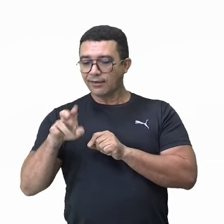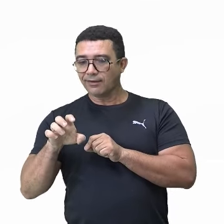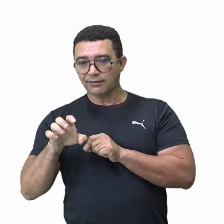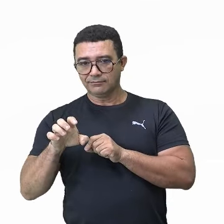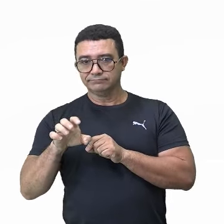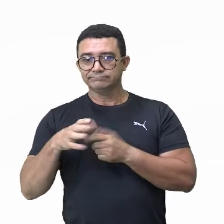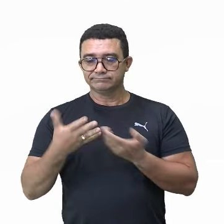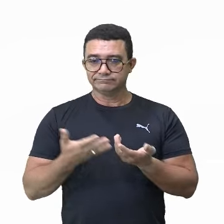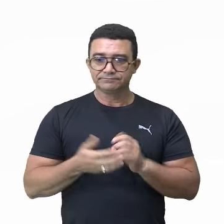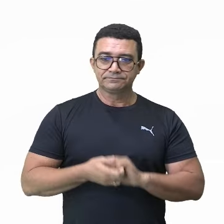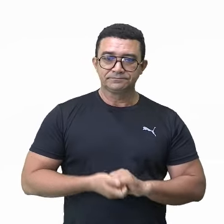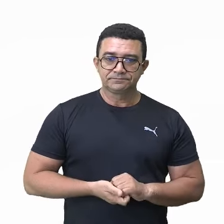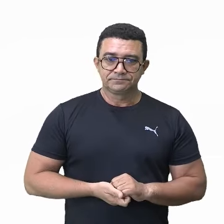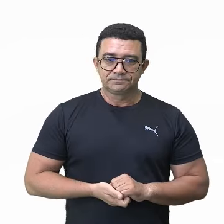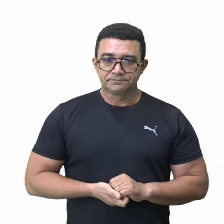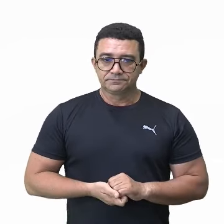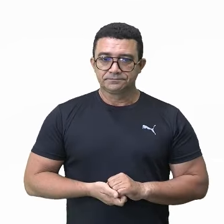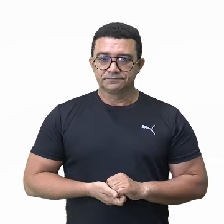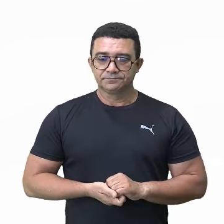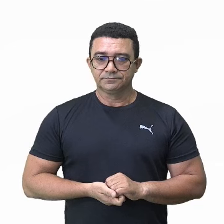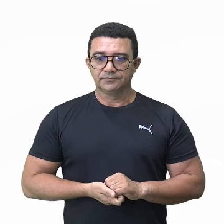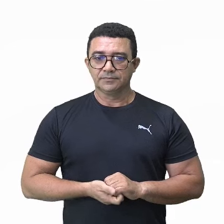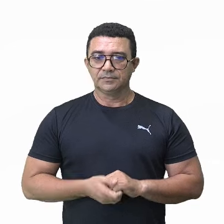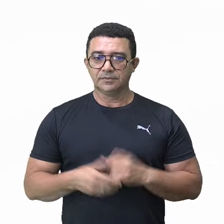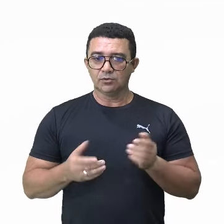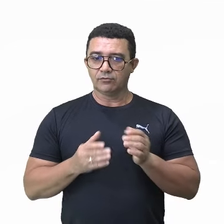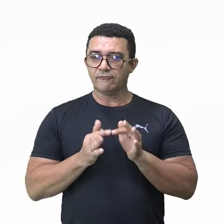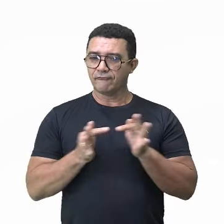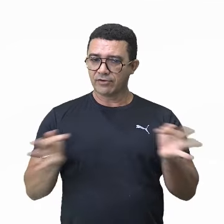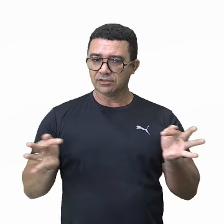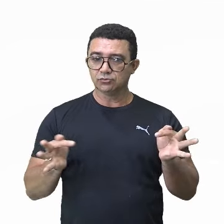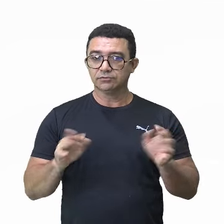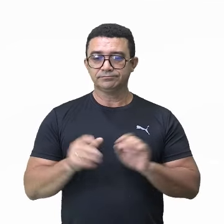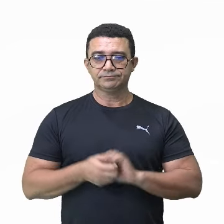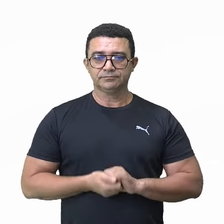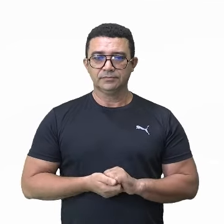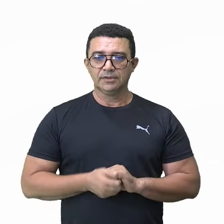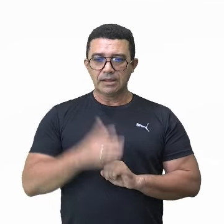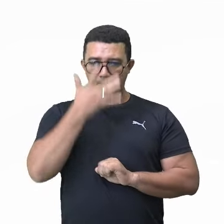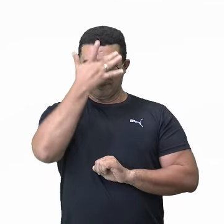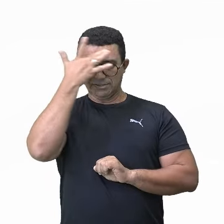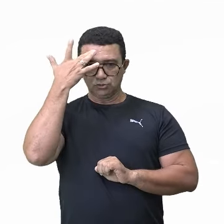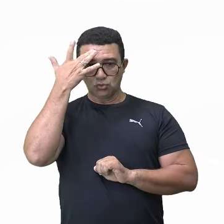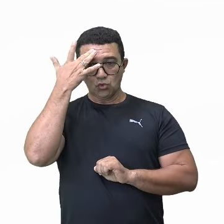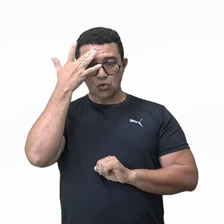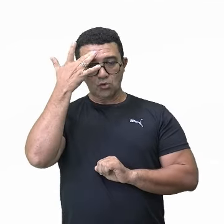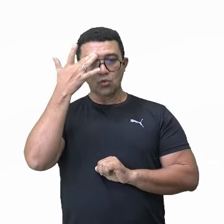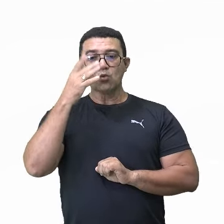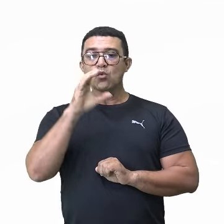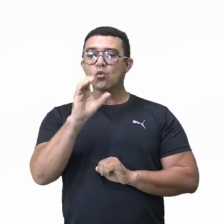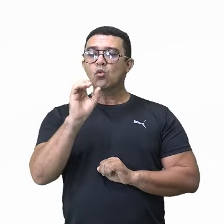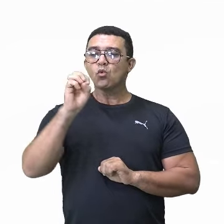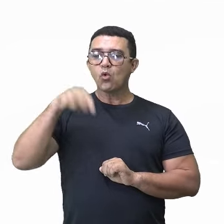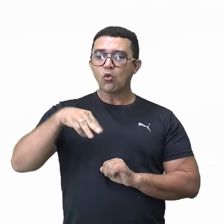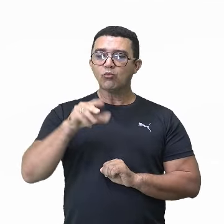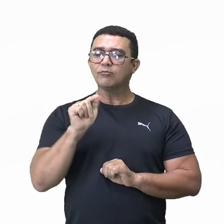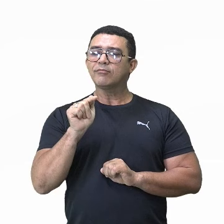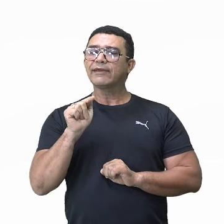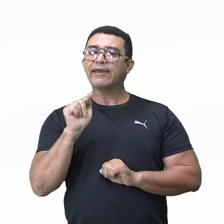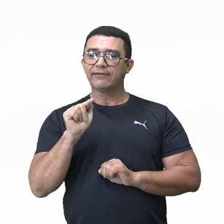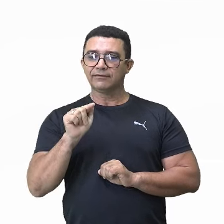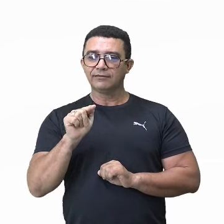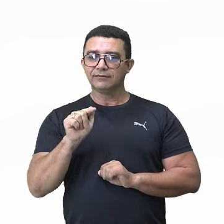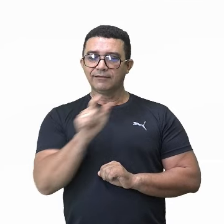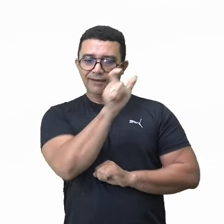relativo a gente já vai entender o que é isso também A segunda situação a pessoa com quem ela simpatizou